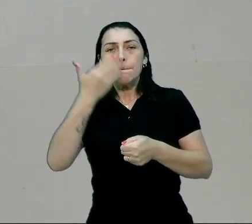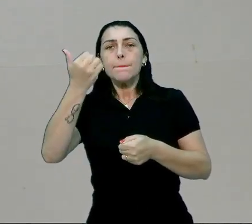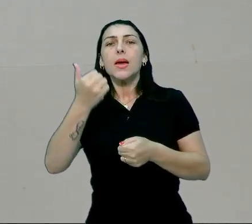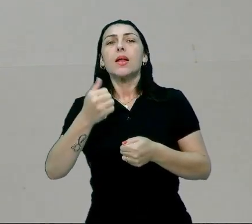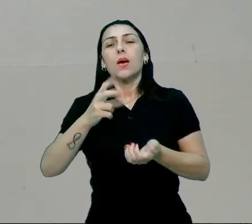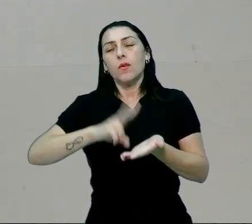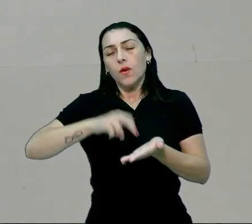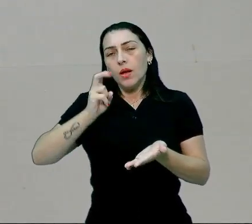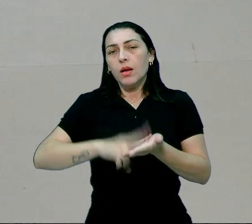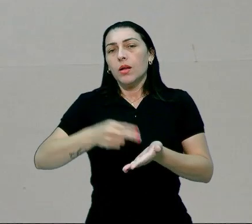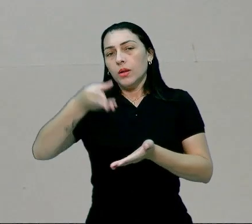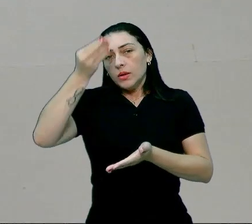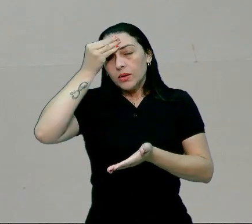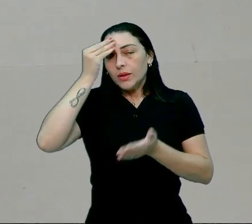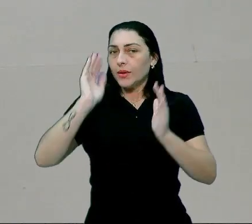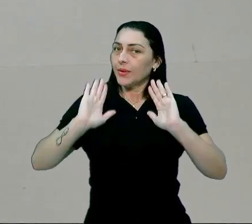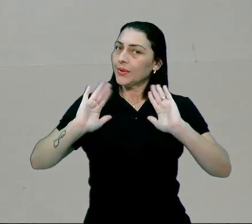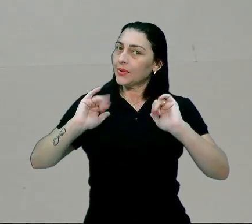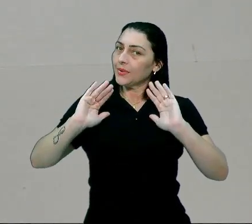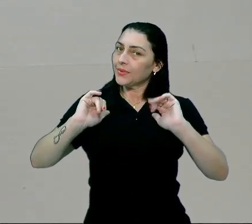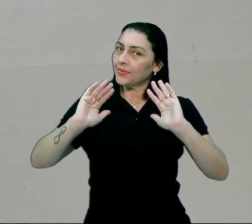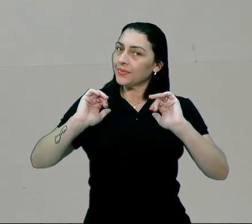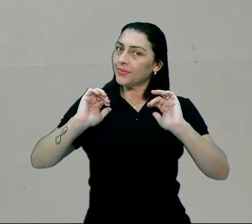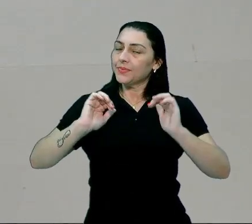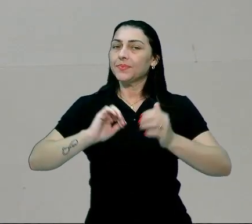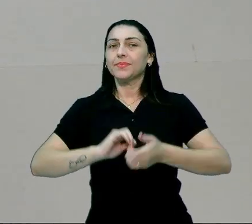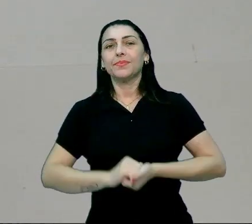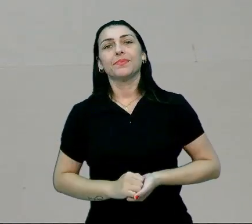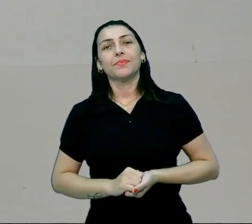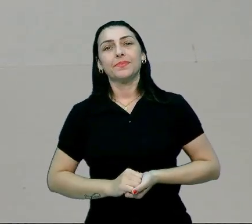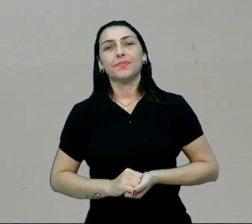melhore a cada dia que se passa. Até a próxima aula.